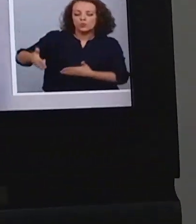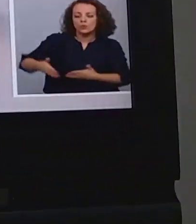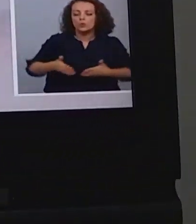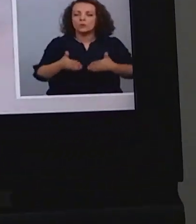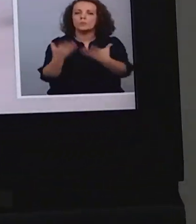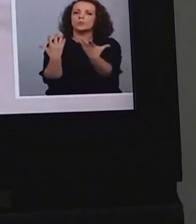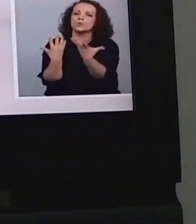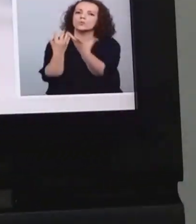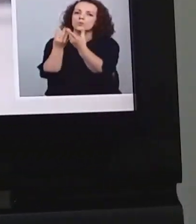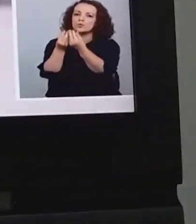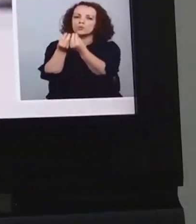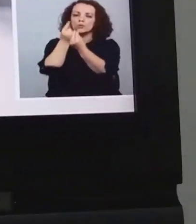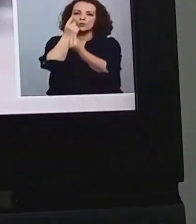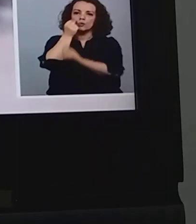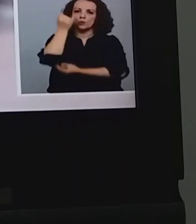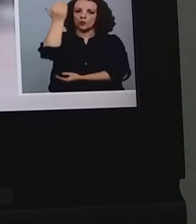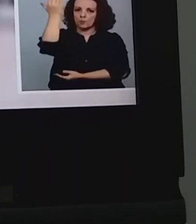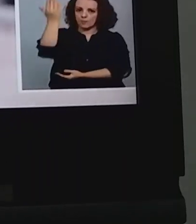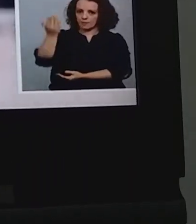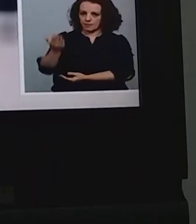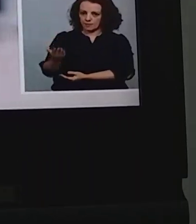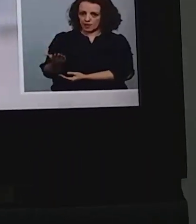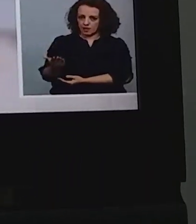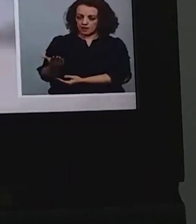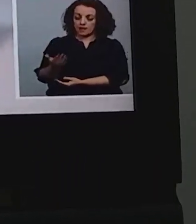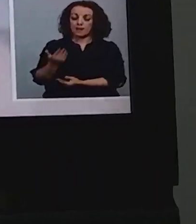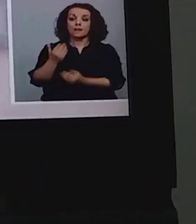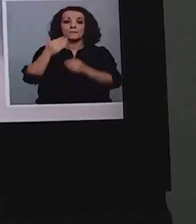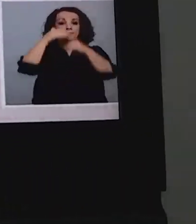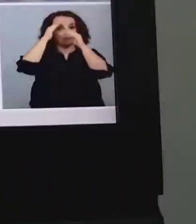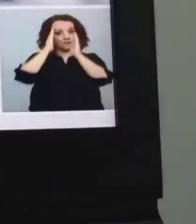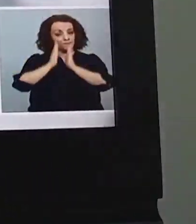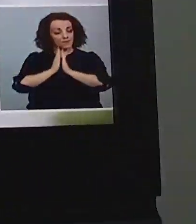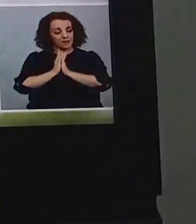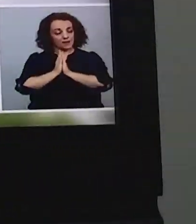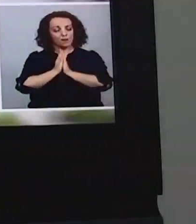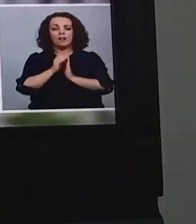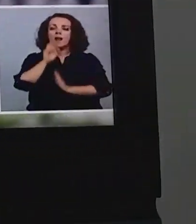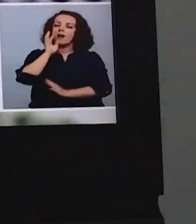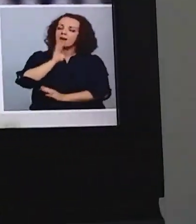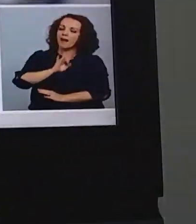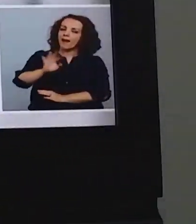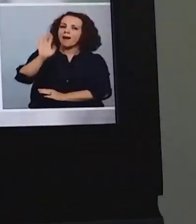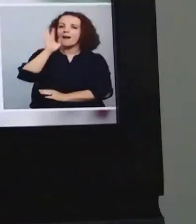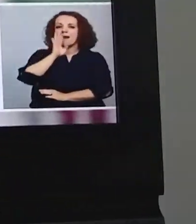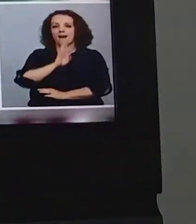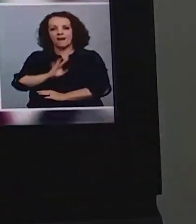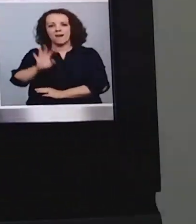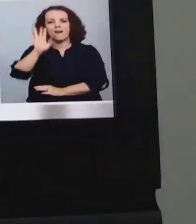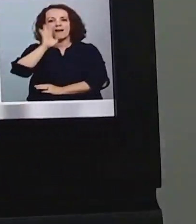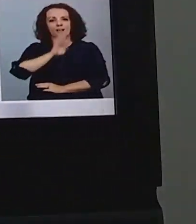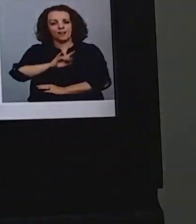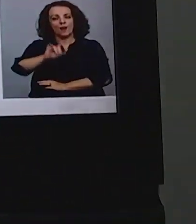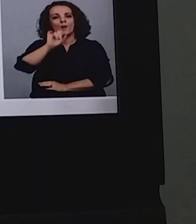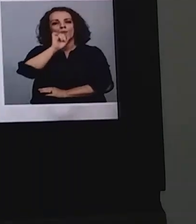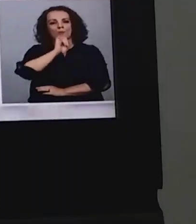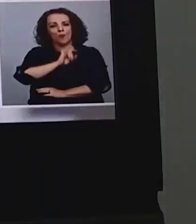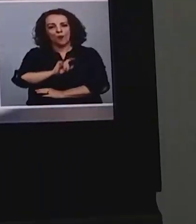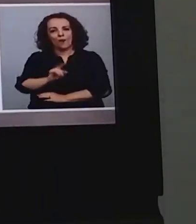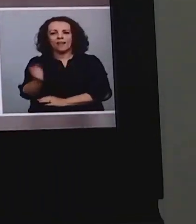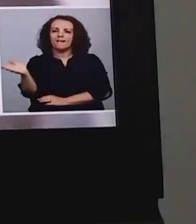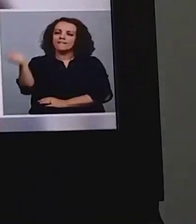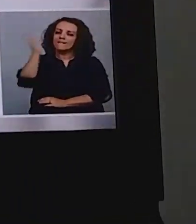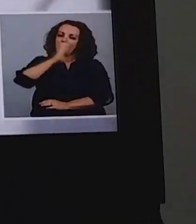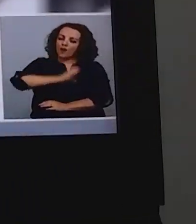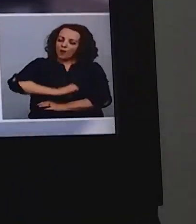nos conduz à celebração da Eucaristia. Por isso pode ser cantada como trono da graça. Vinde confiantes